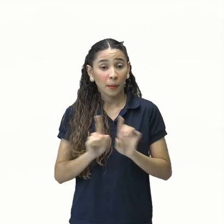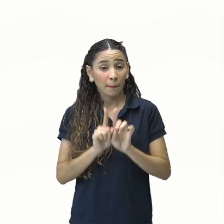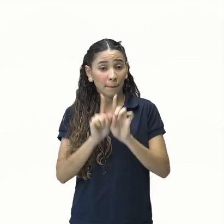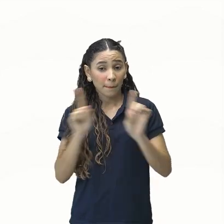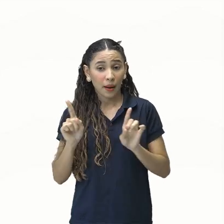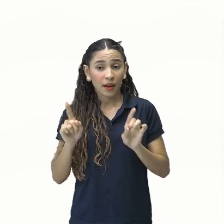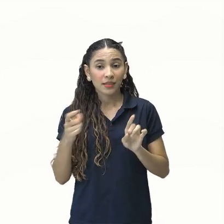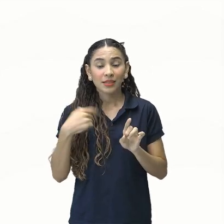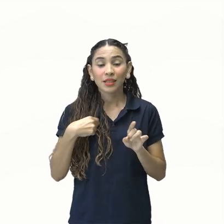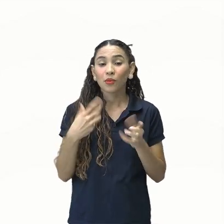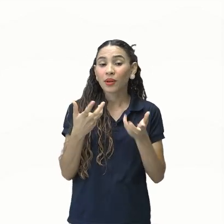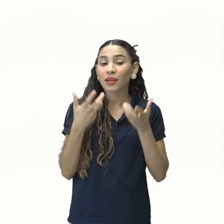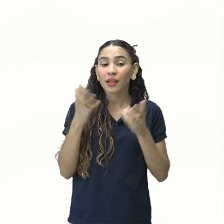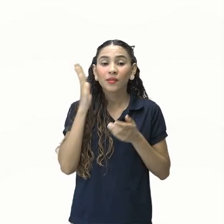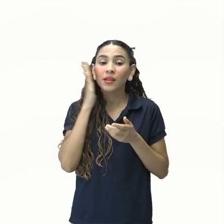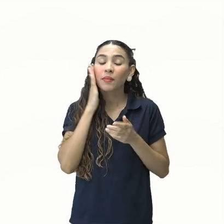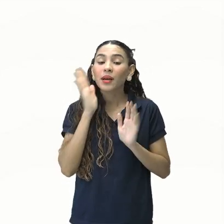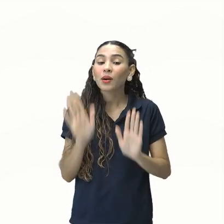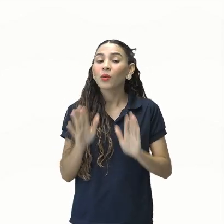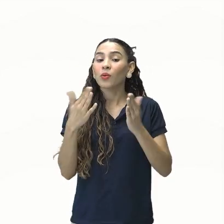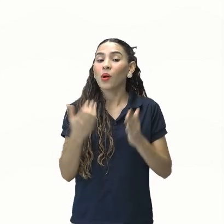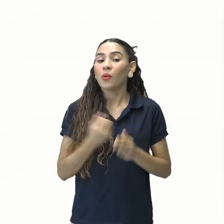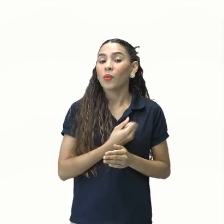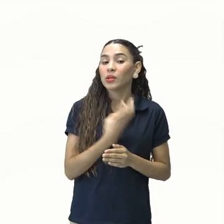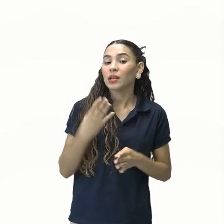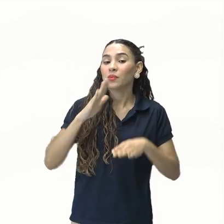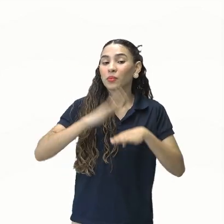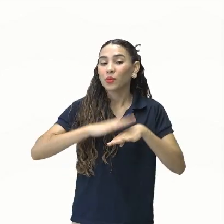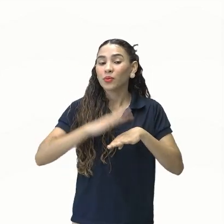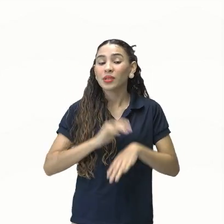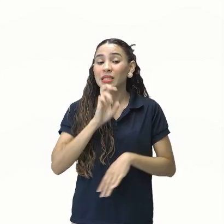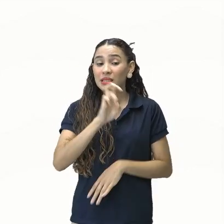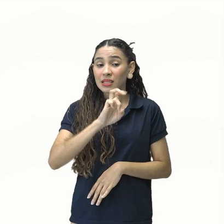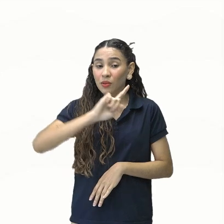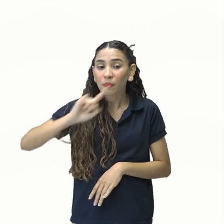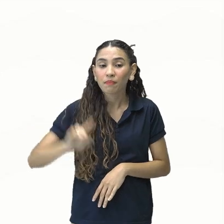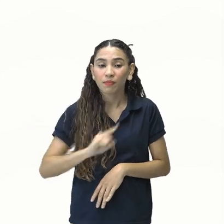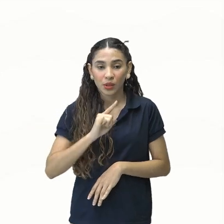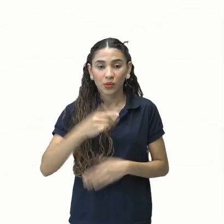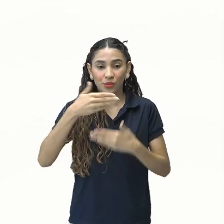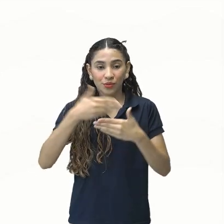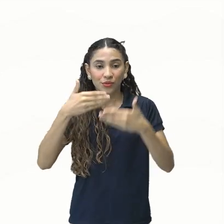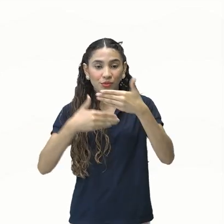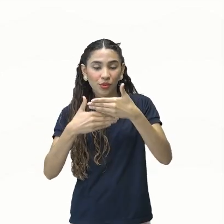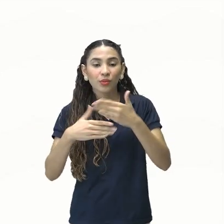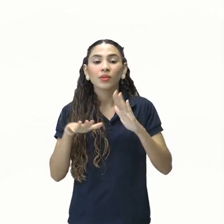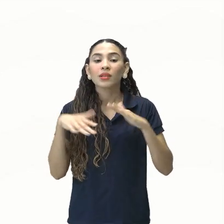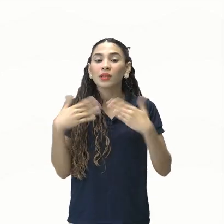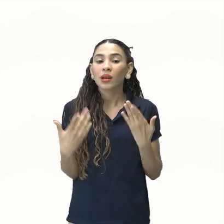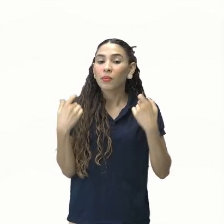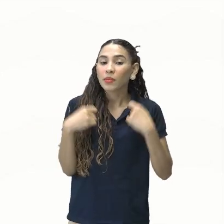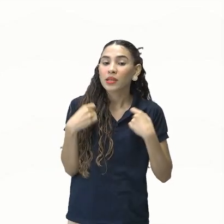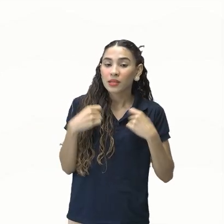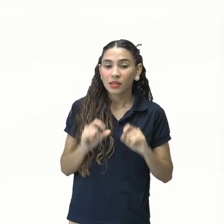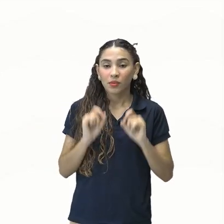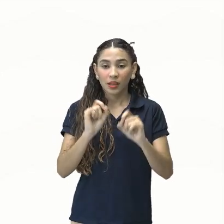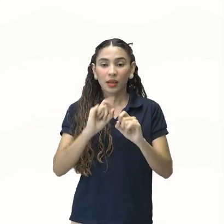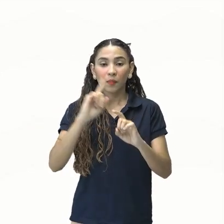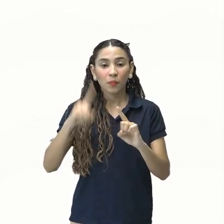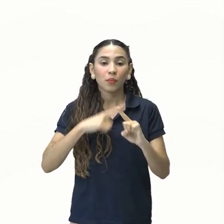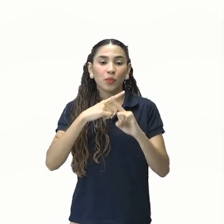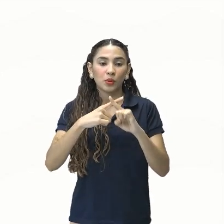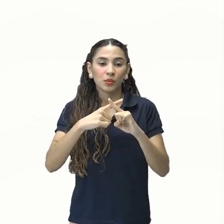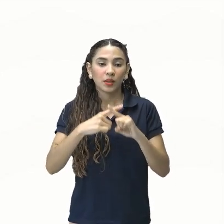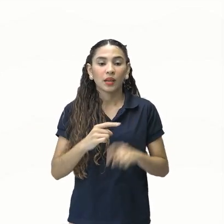Porém, eu quero saber qual é a quantidade para eu produzir 5.000 tijolos. Então, eu vou ter que